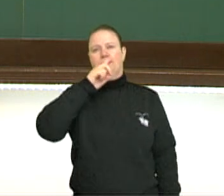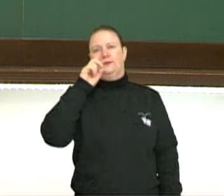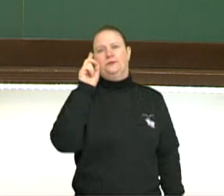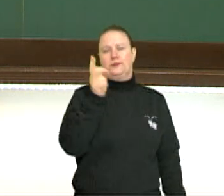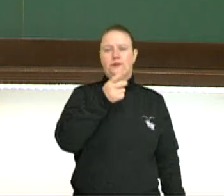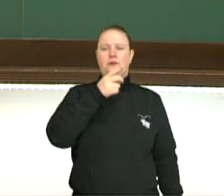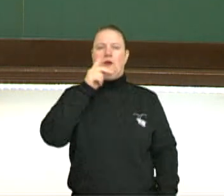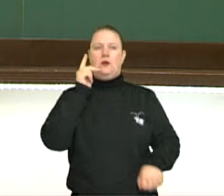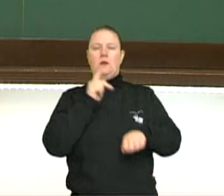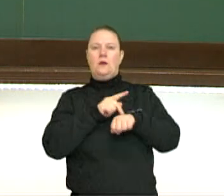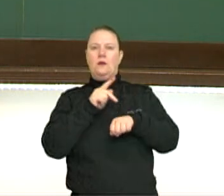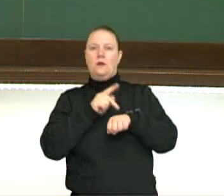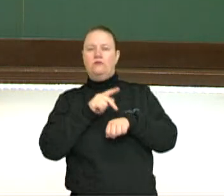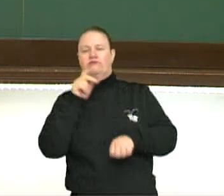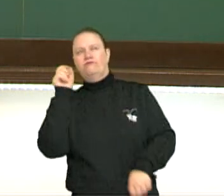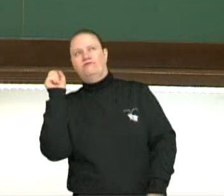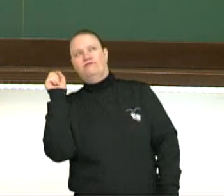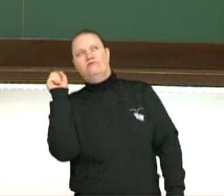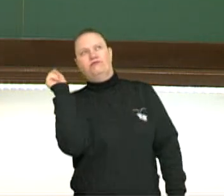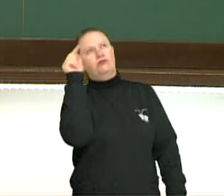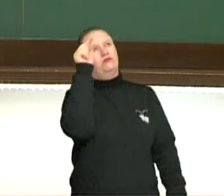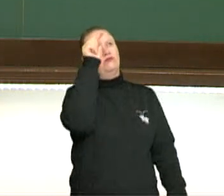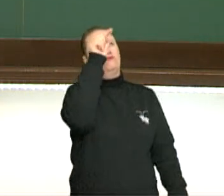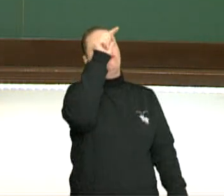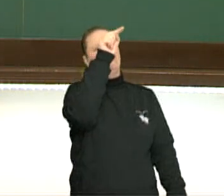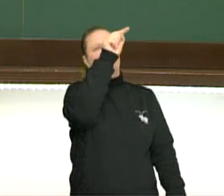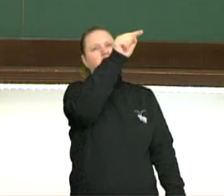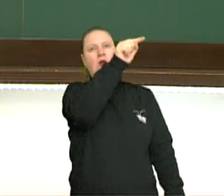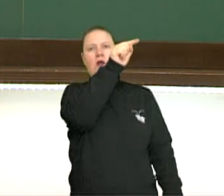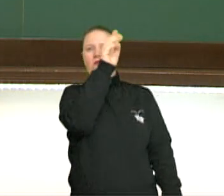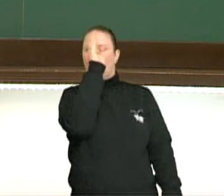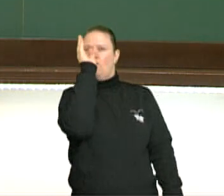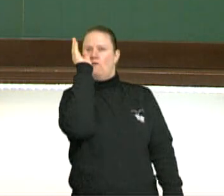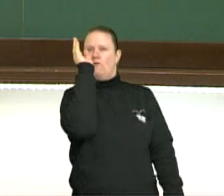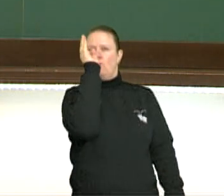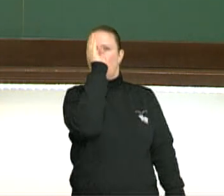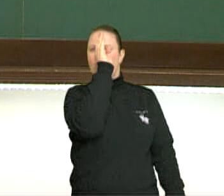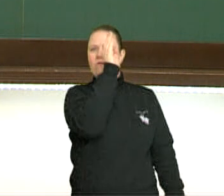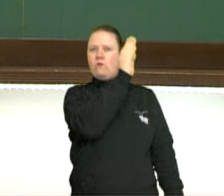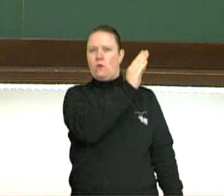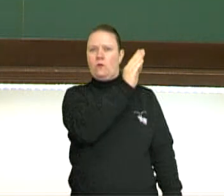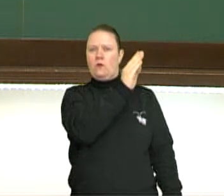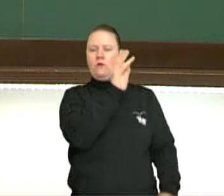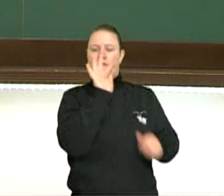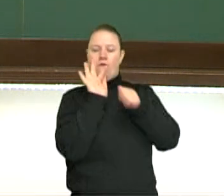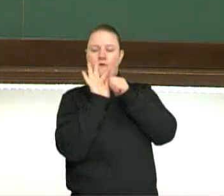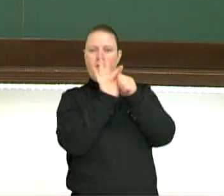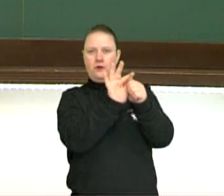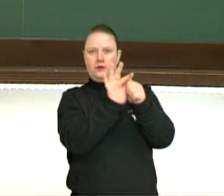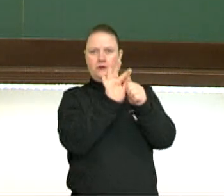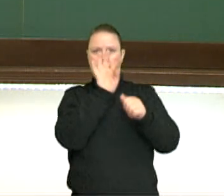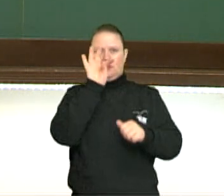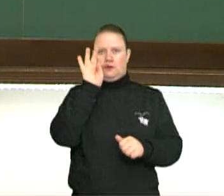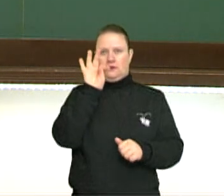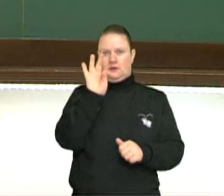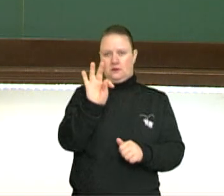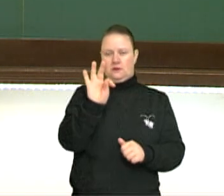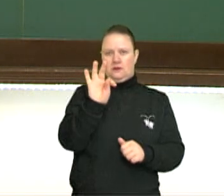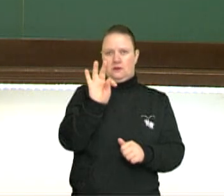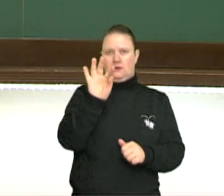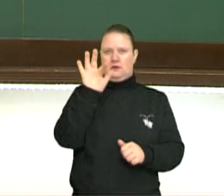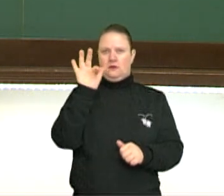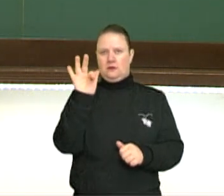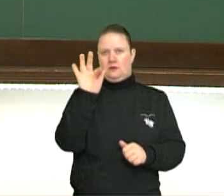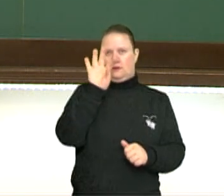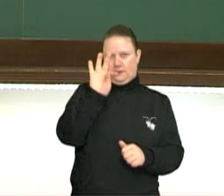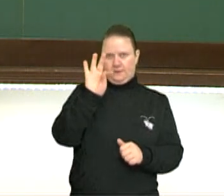direção à linha reta, ou seja, ali conforme a força tangencial, ok?